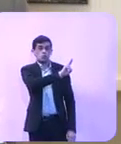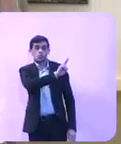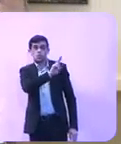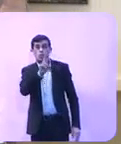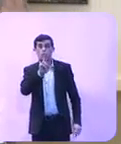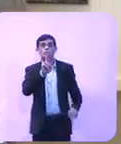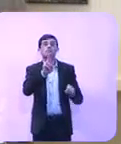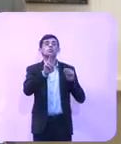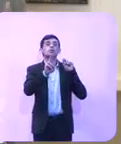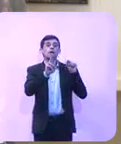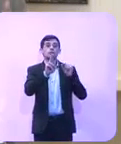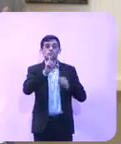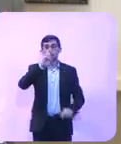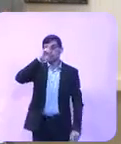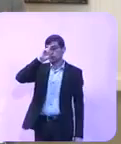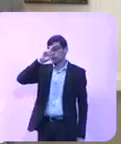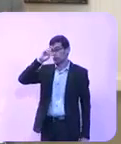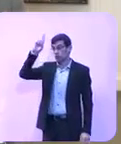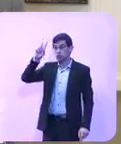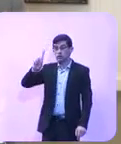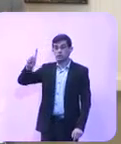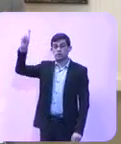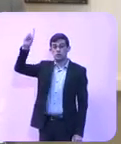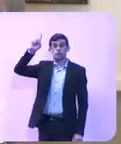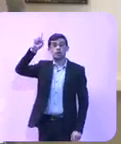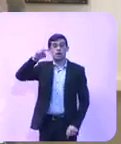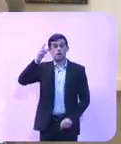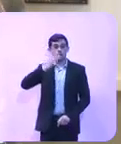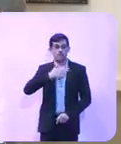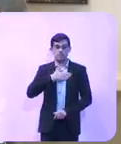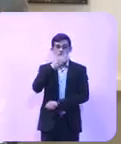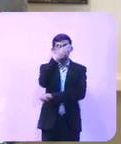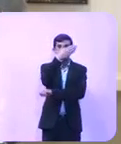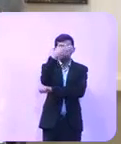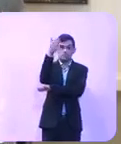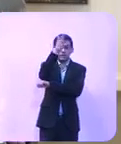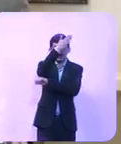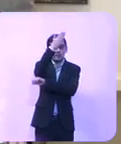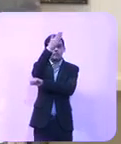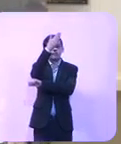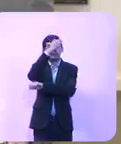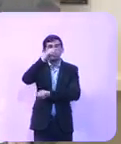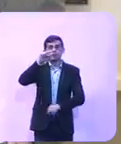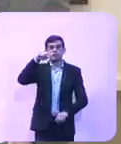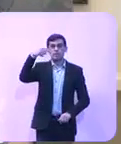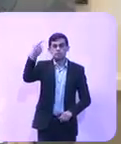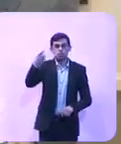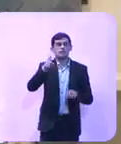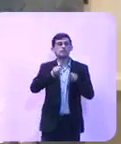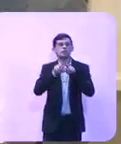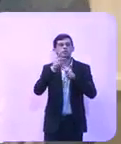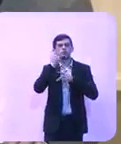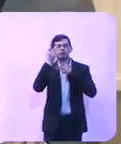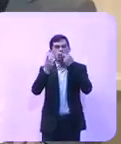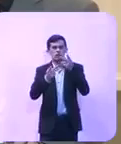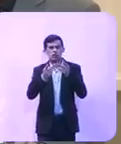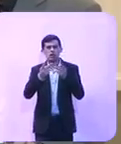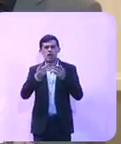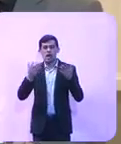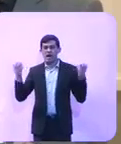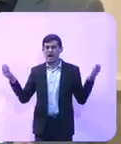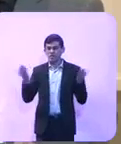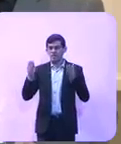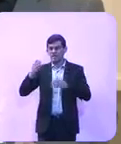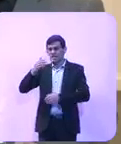nome: o Senhor Deus é a minha bandeira. E depois disse: segurem